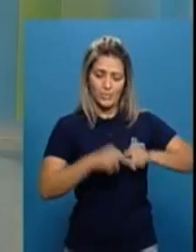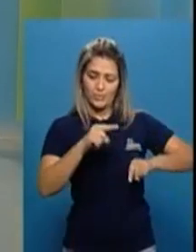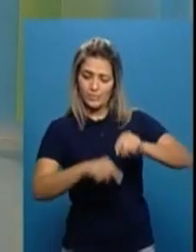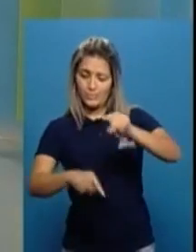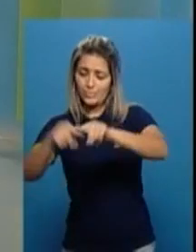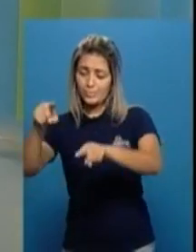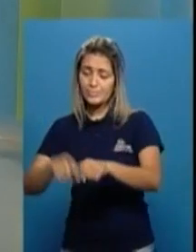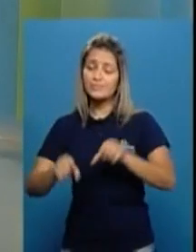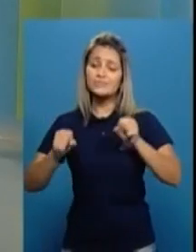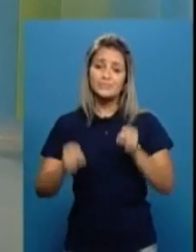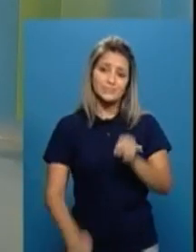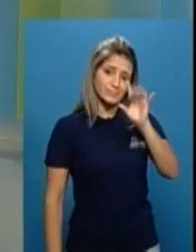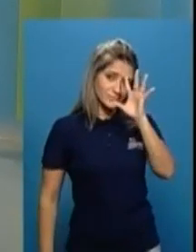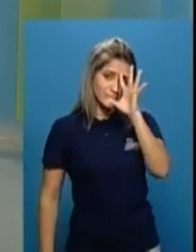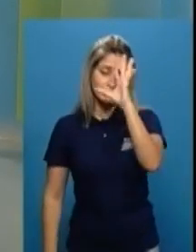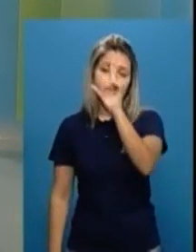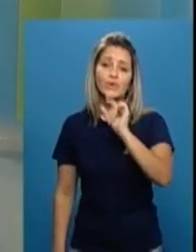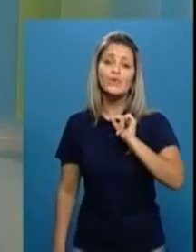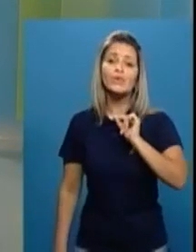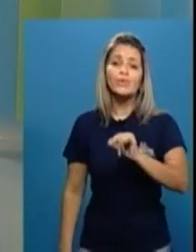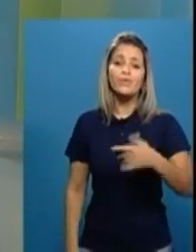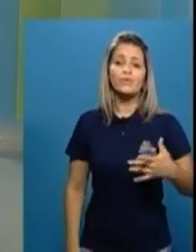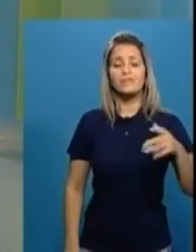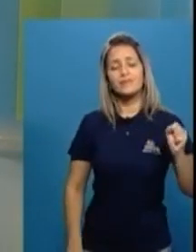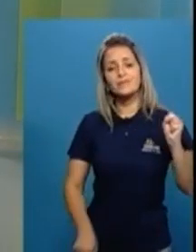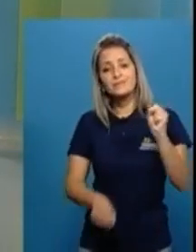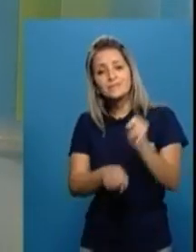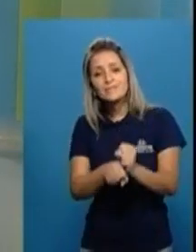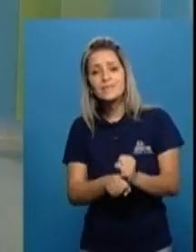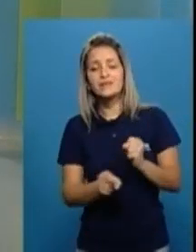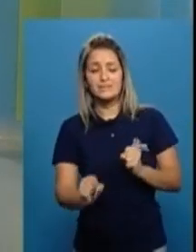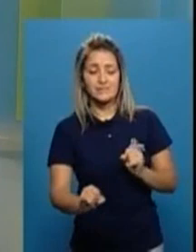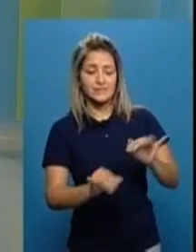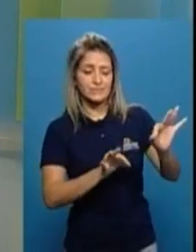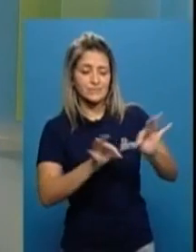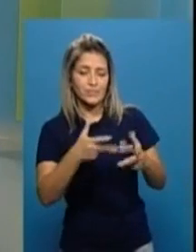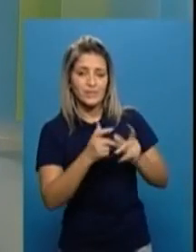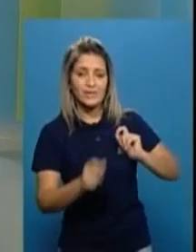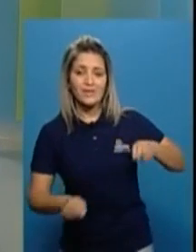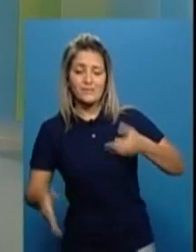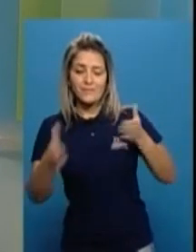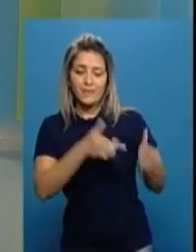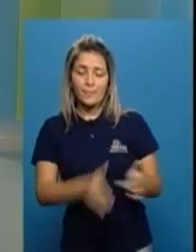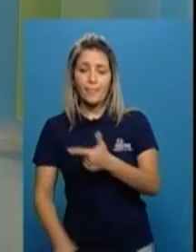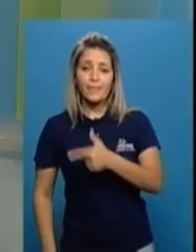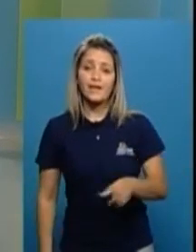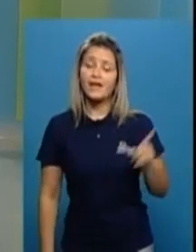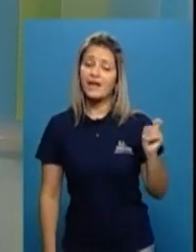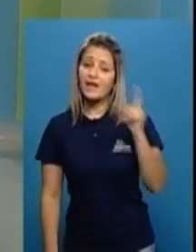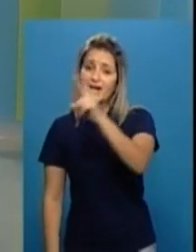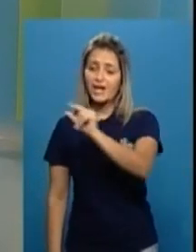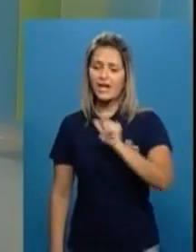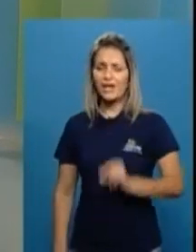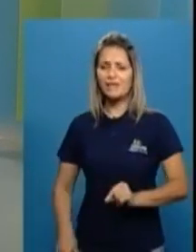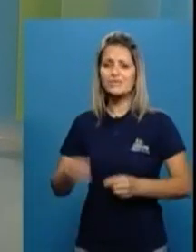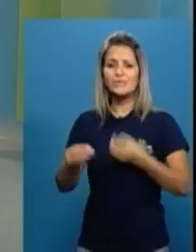e pode provocar uma ociosidade na célula, quando não há programação para ela. A dificuldade, a